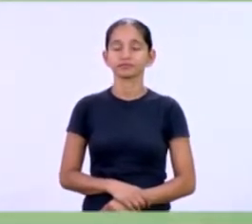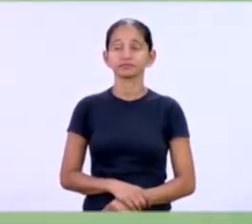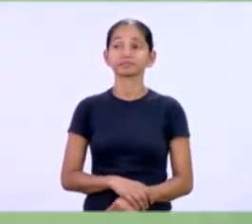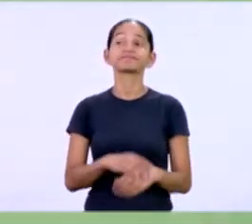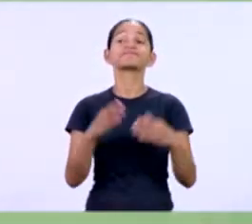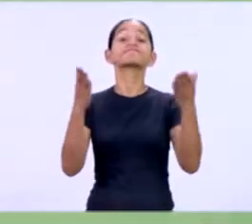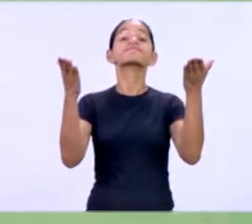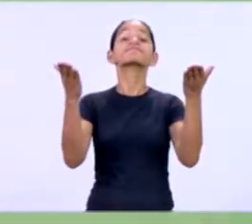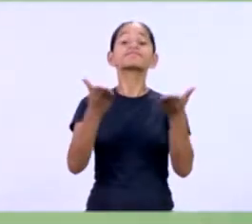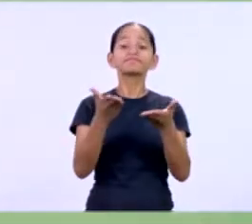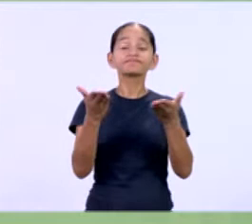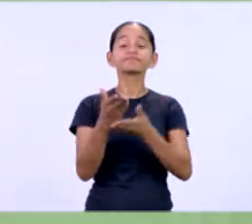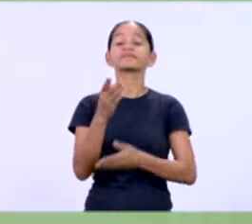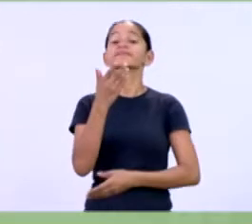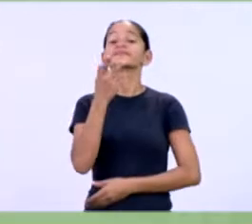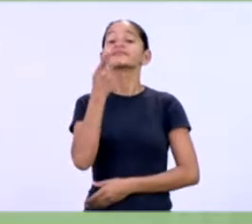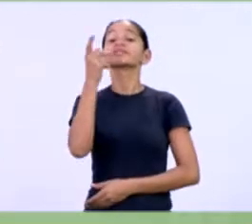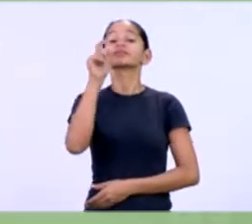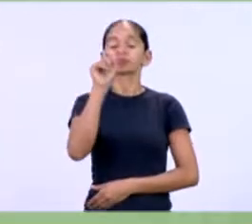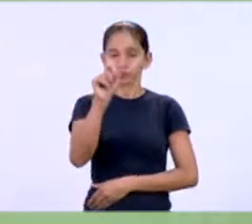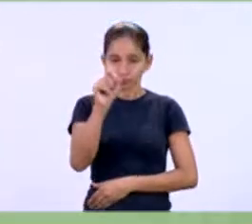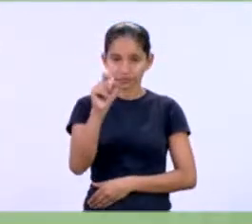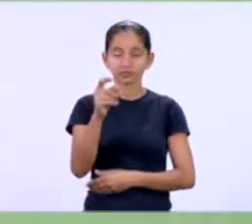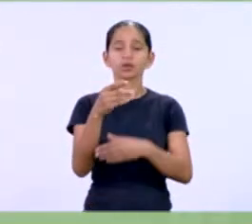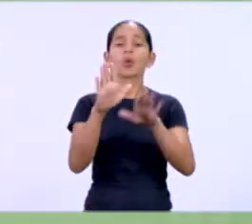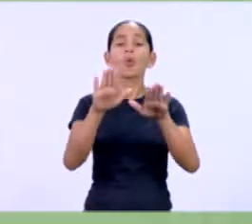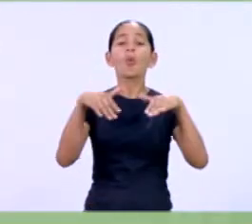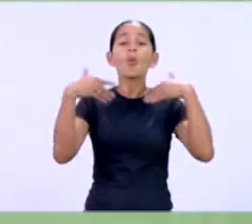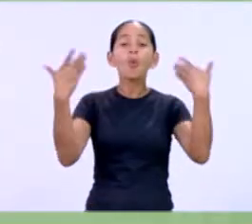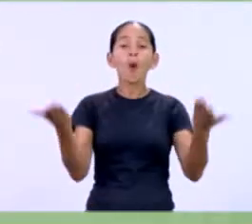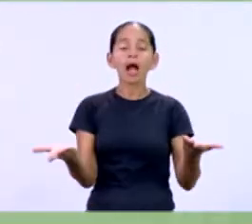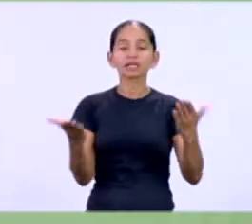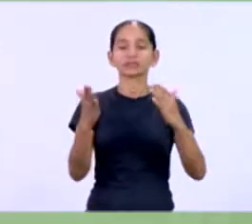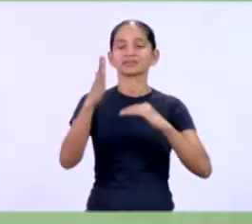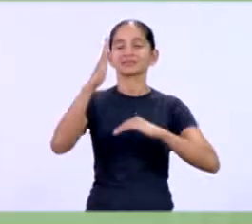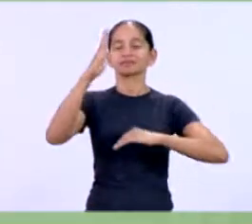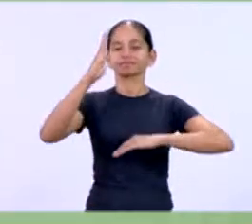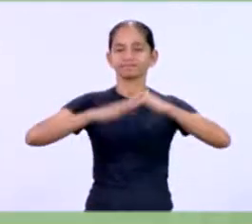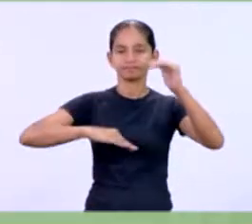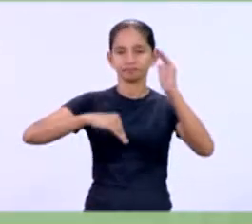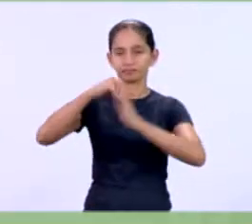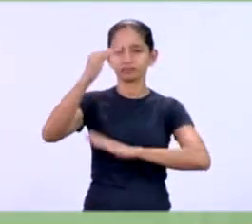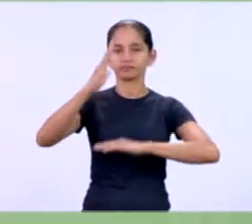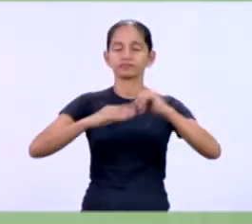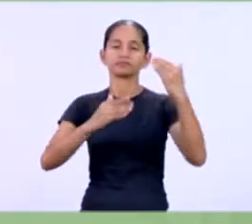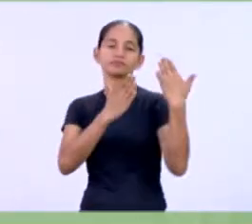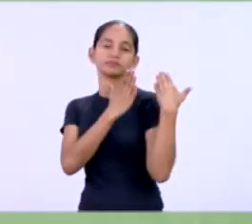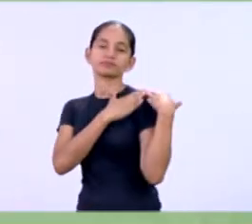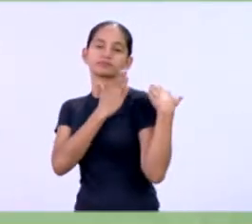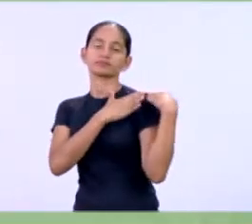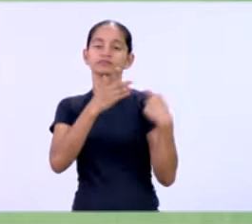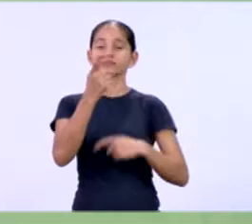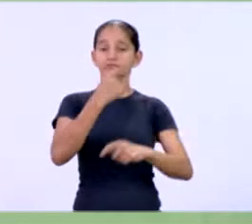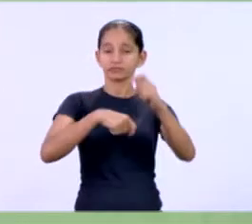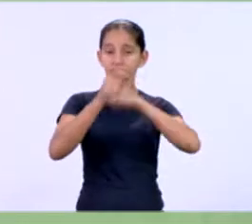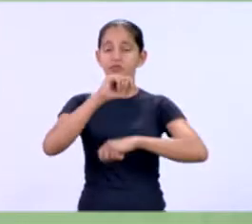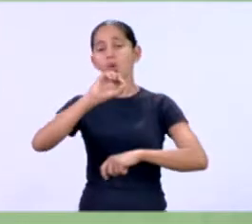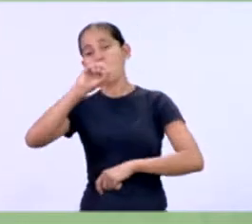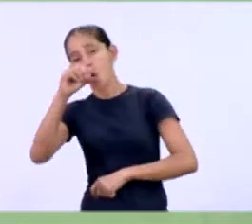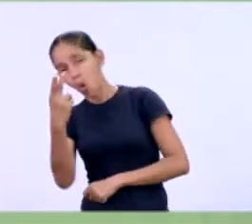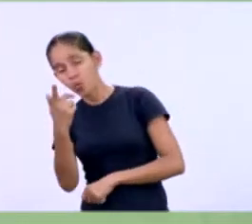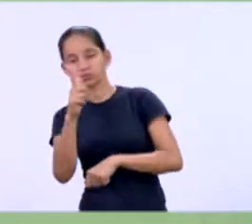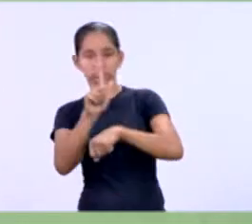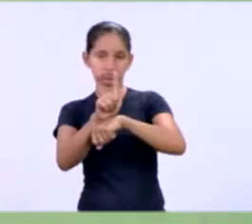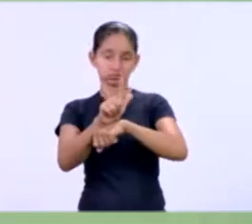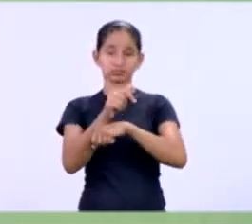Vamos falar aqui um pouquinho agora das funções do administrador, das funções do gestor. A